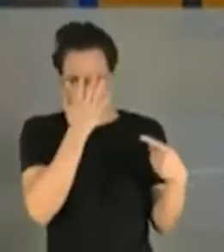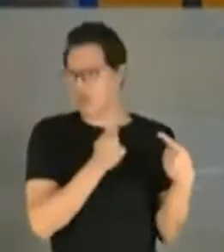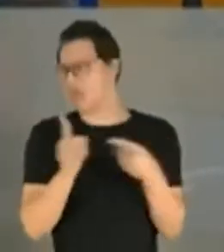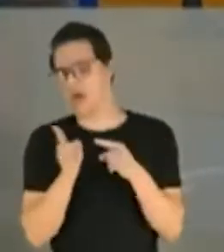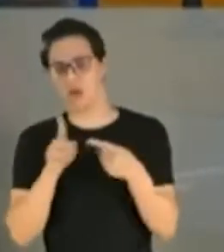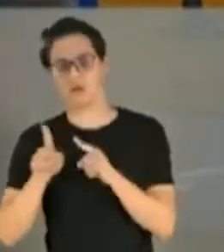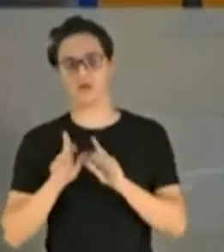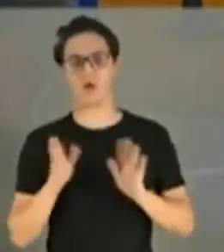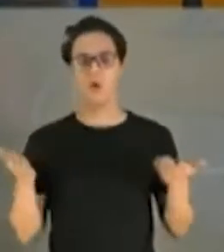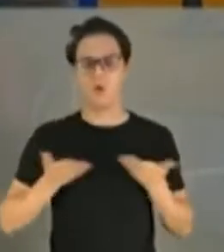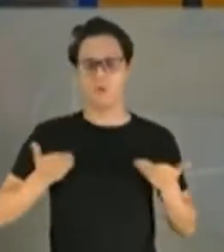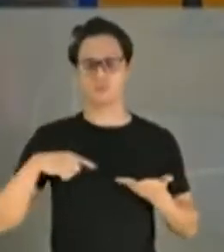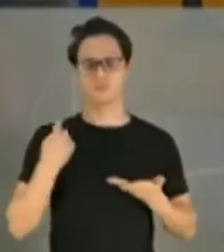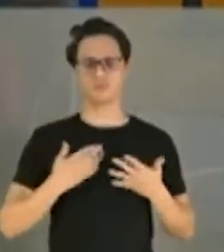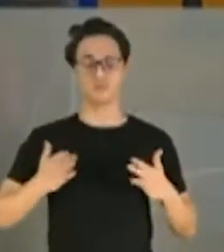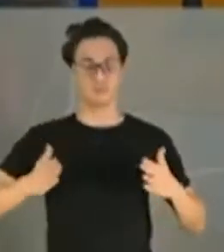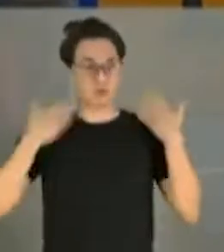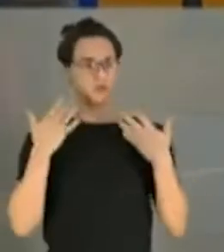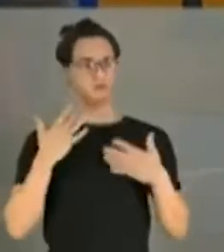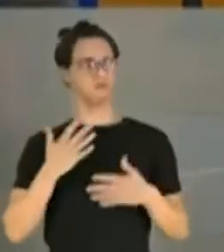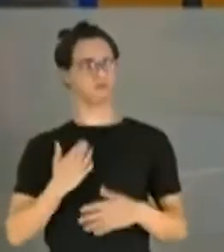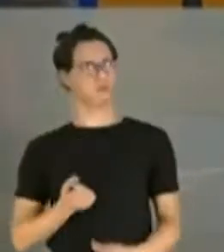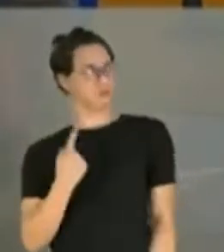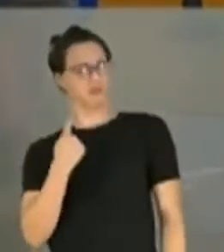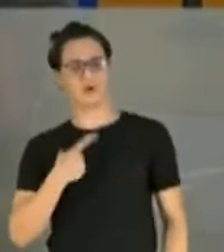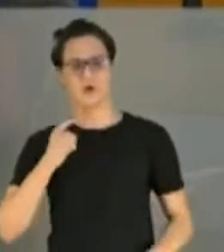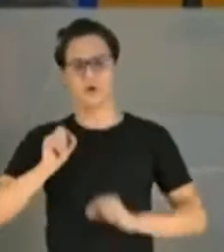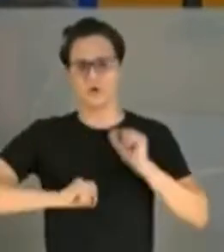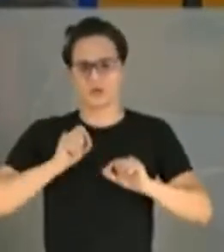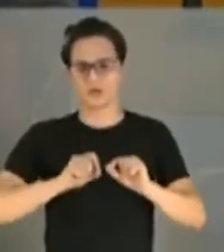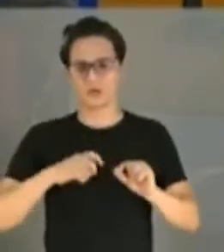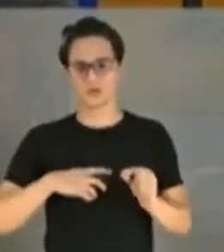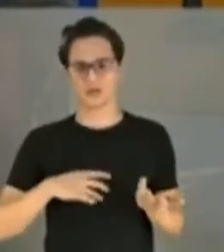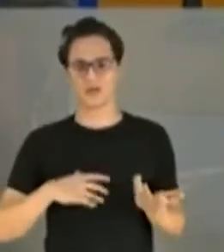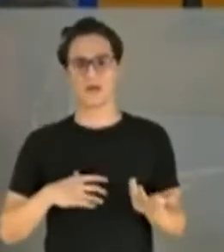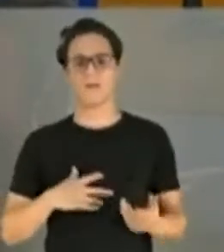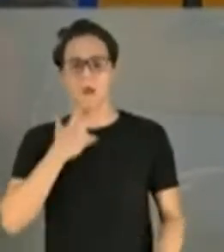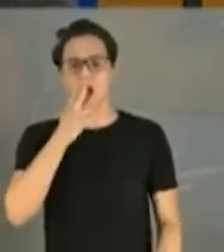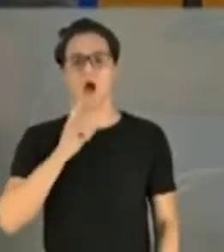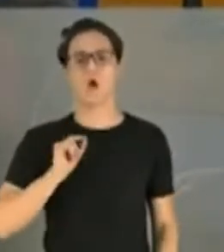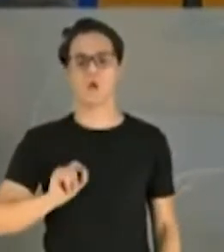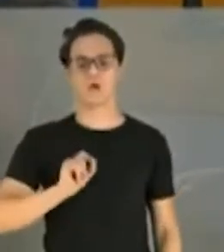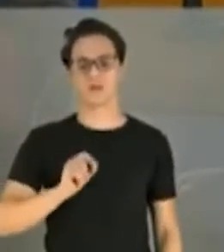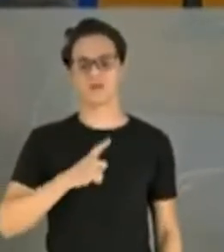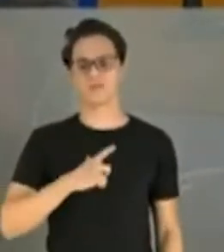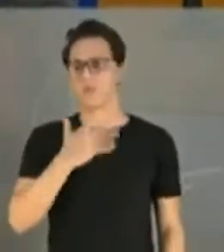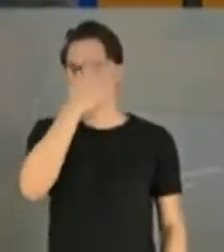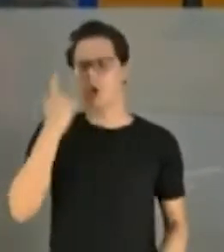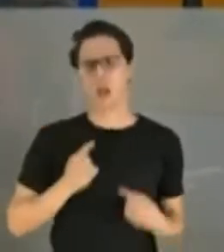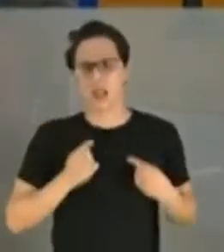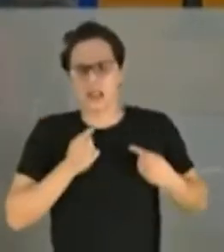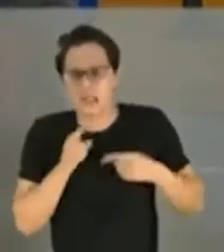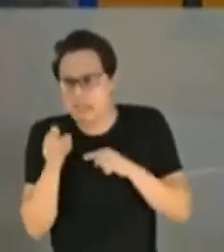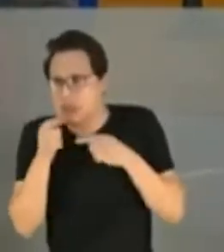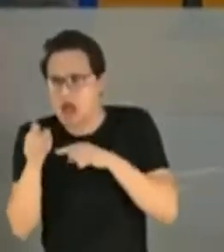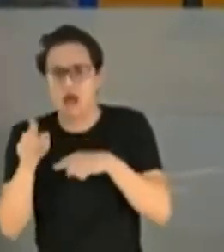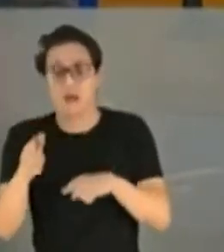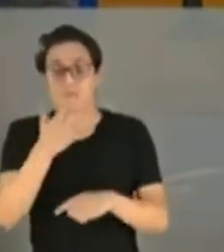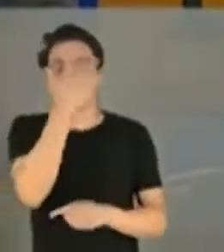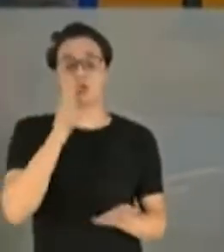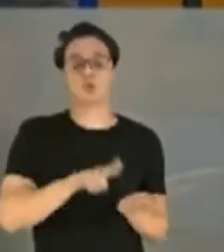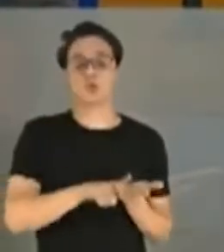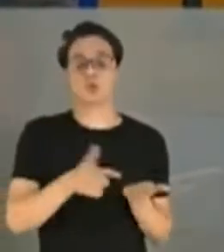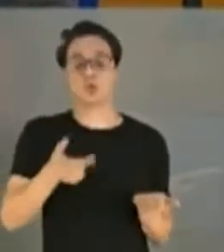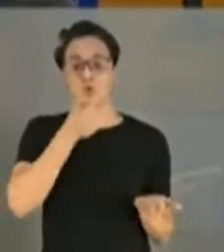surpreendidos, como se não bastasse a caça, uma caçada, a jornalistas que têm